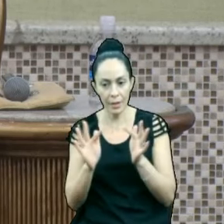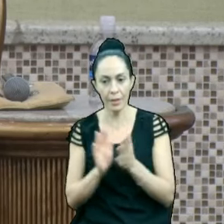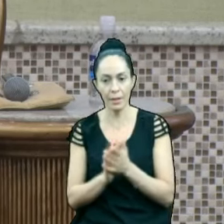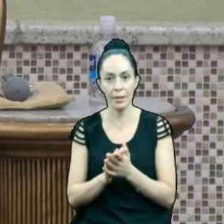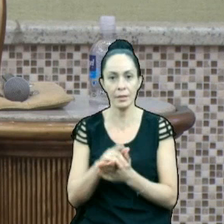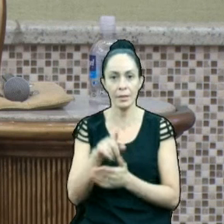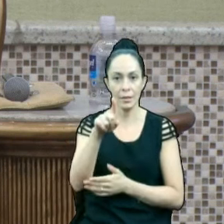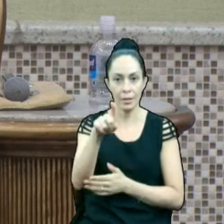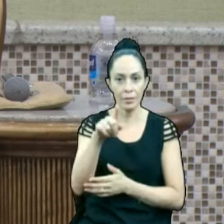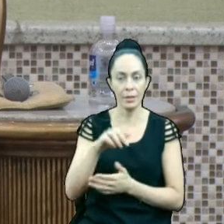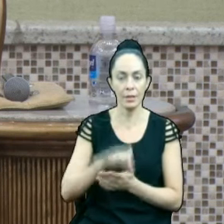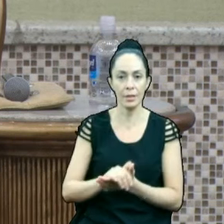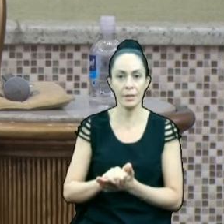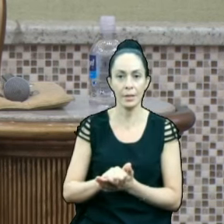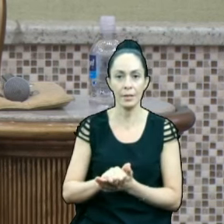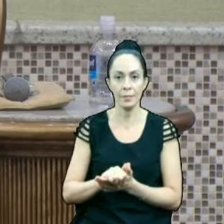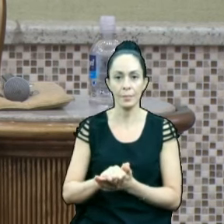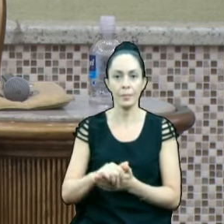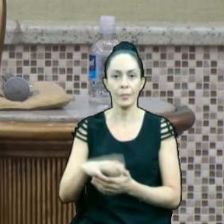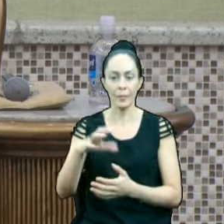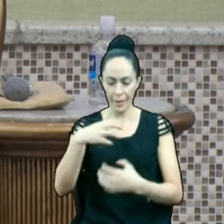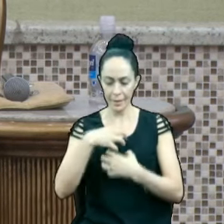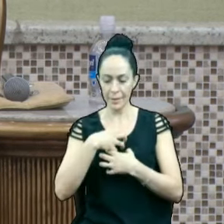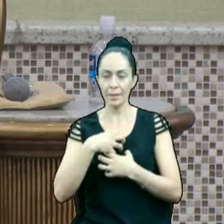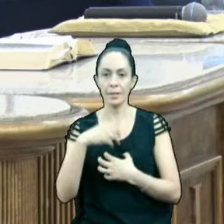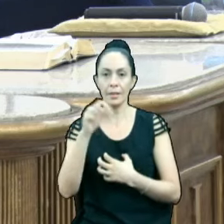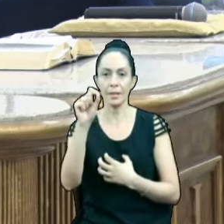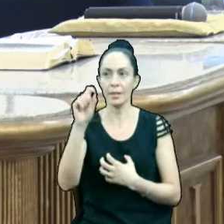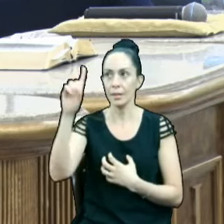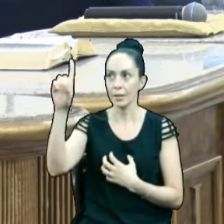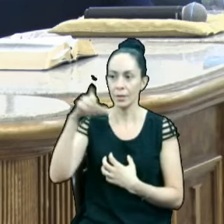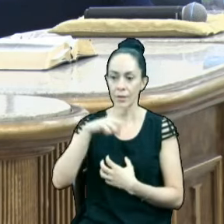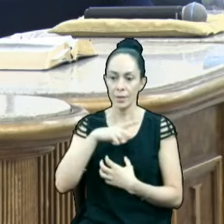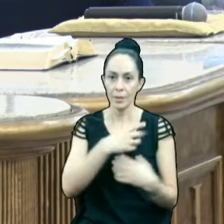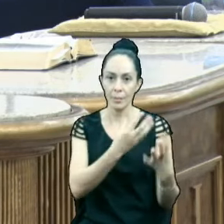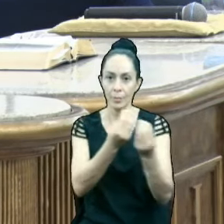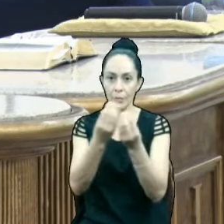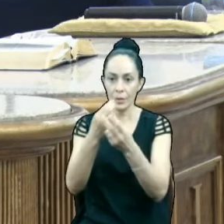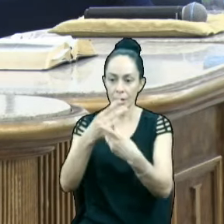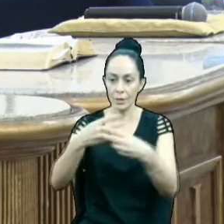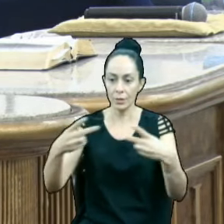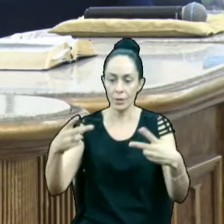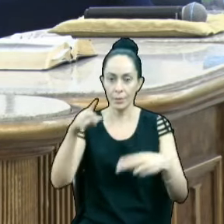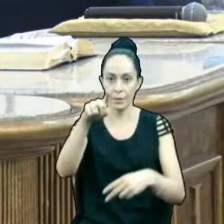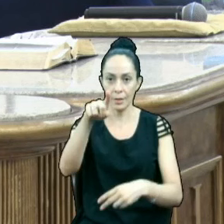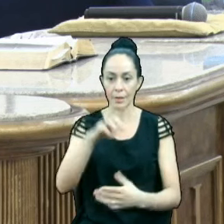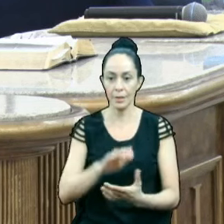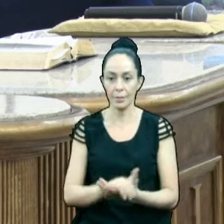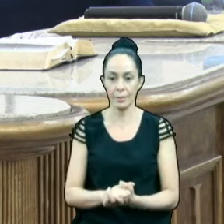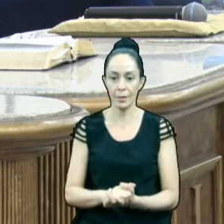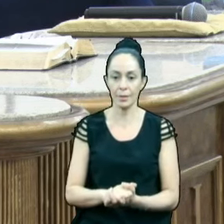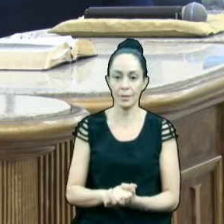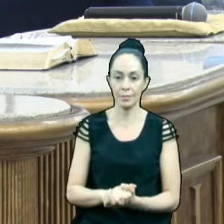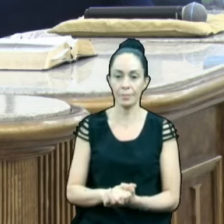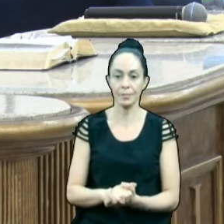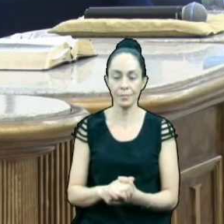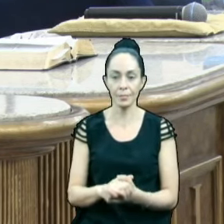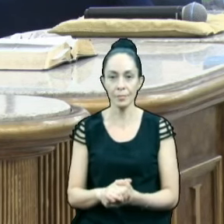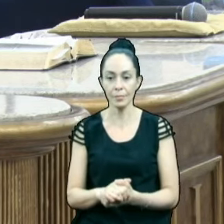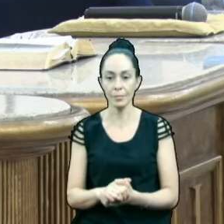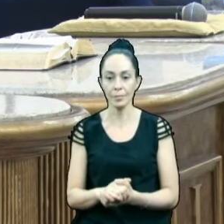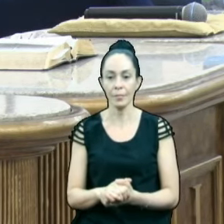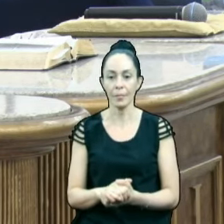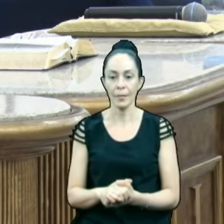ouça isso Deus tem mais para você é um dos meus irmãos um dia hoje